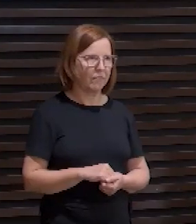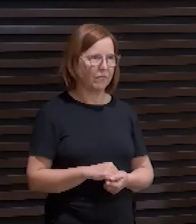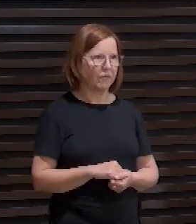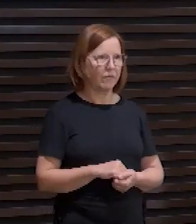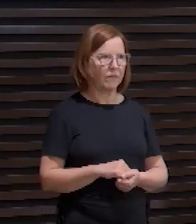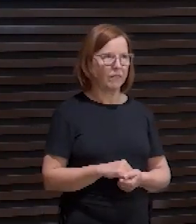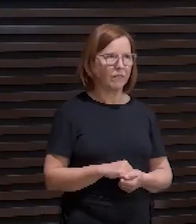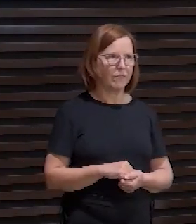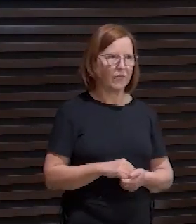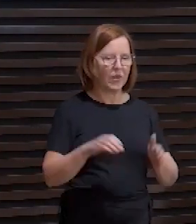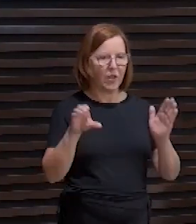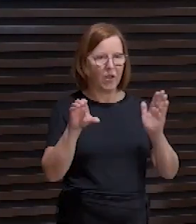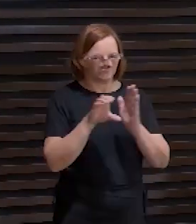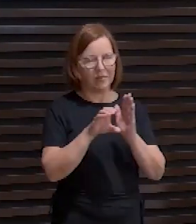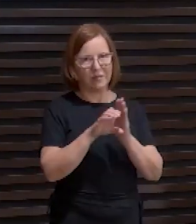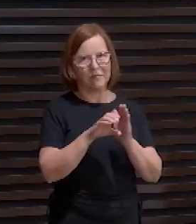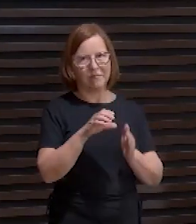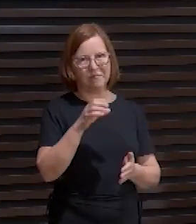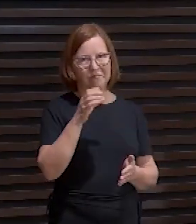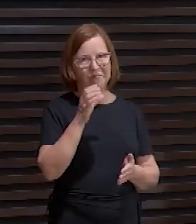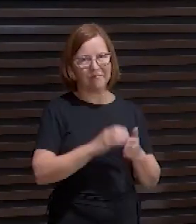Colossenses capítulo 3,